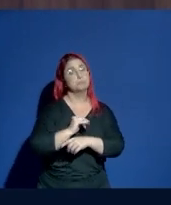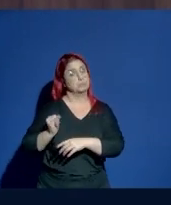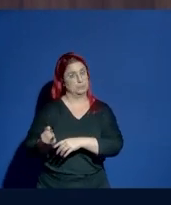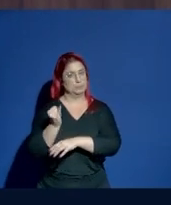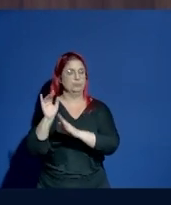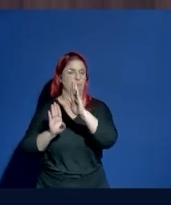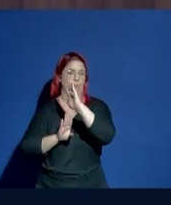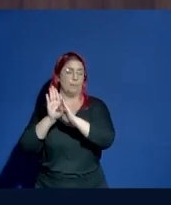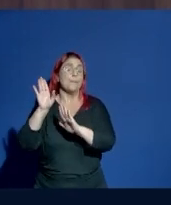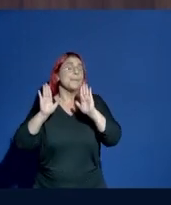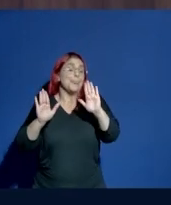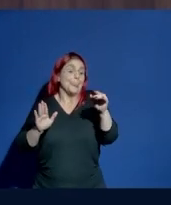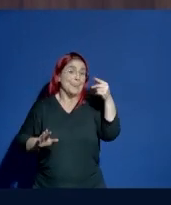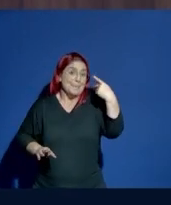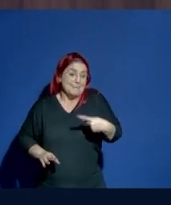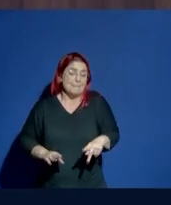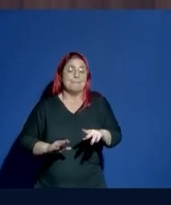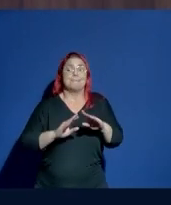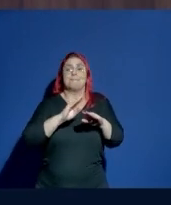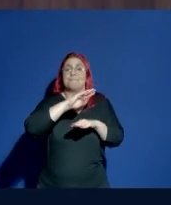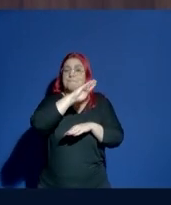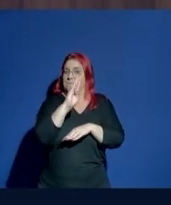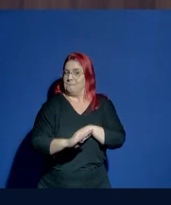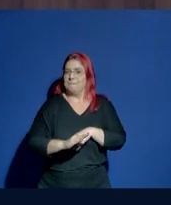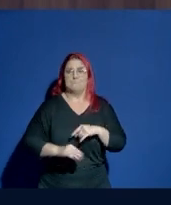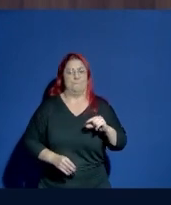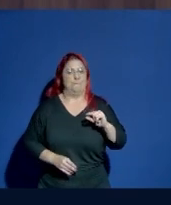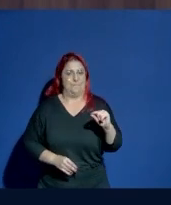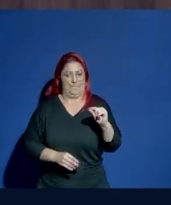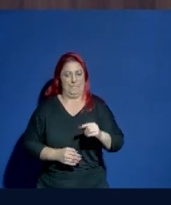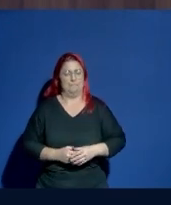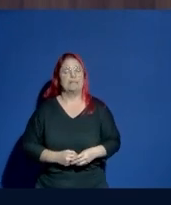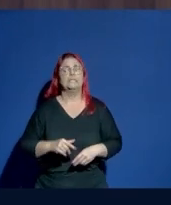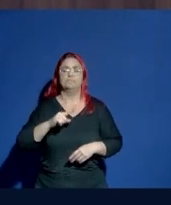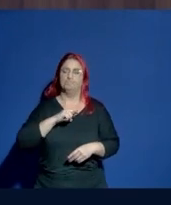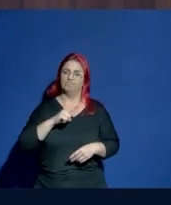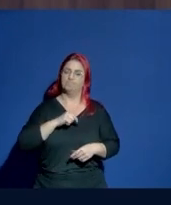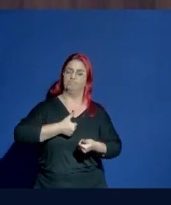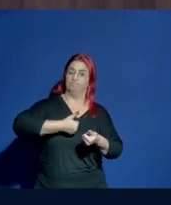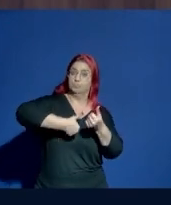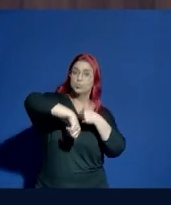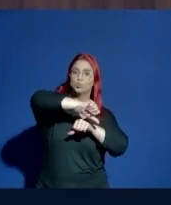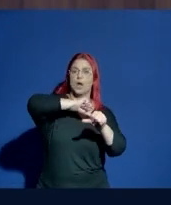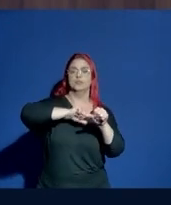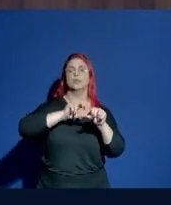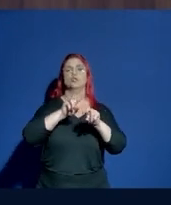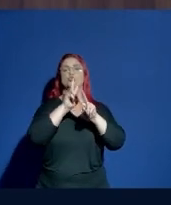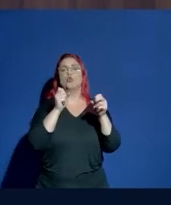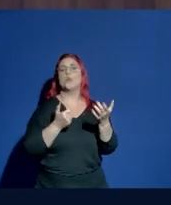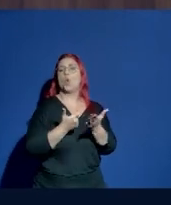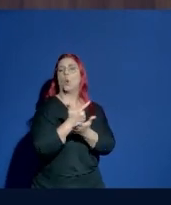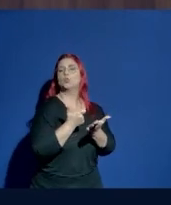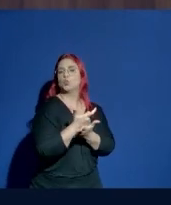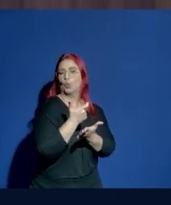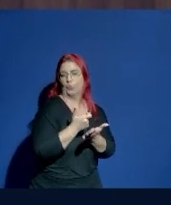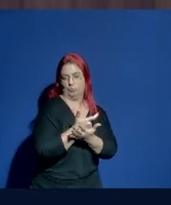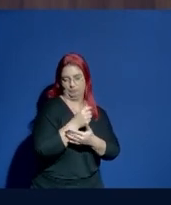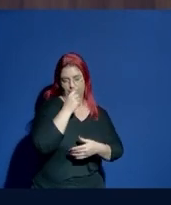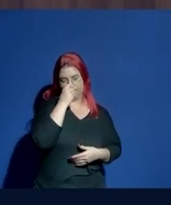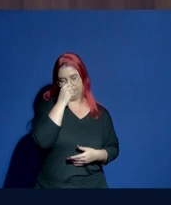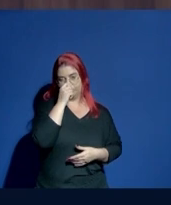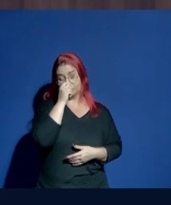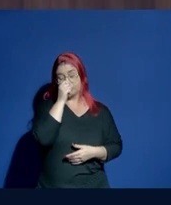Brasil, o Brasil vê uma mudança impressionante de consumo à medida que,